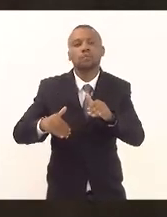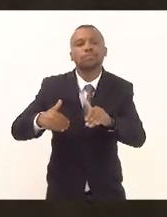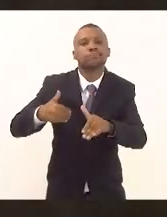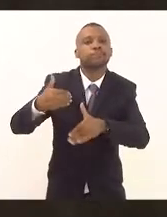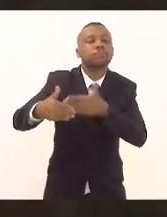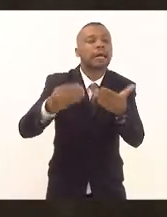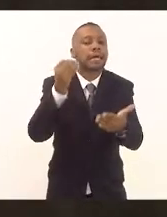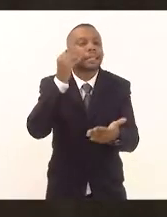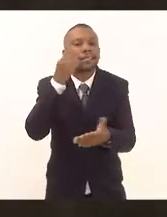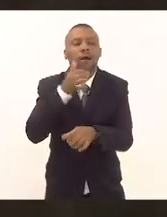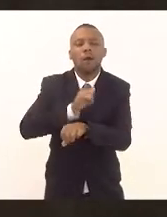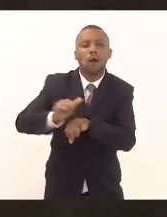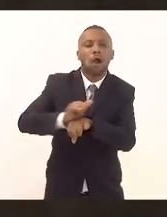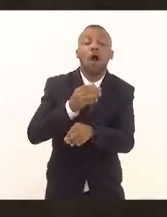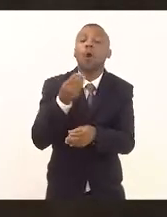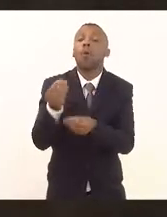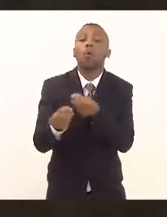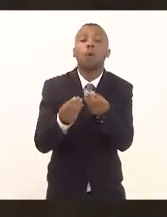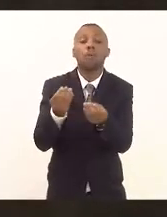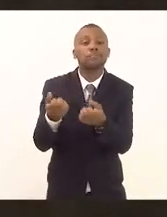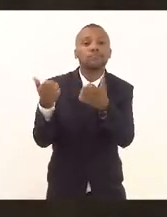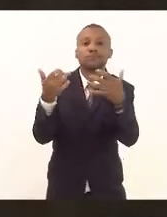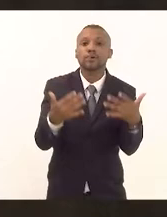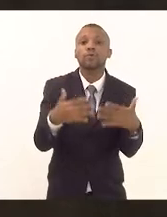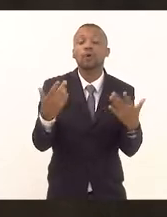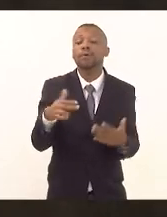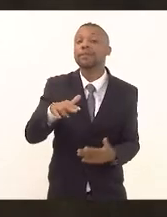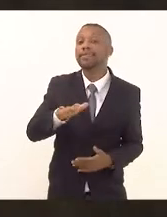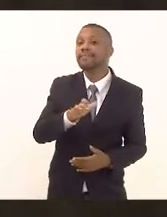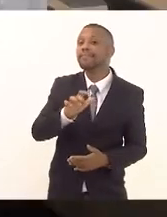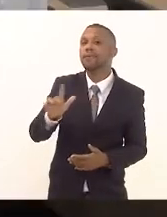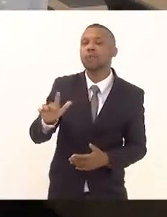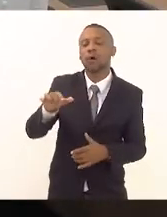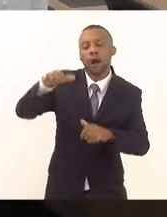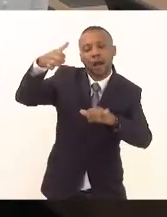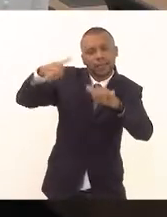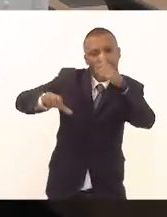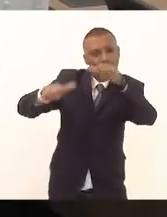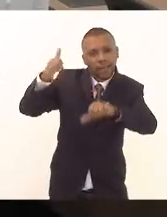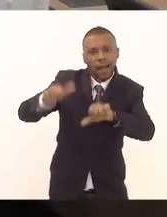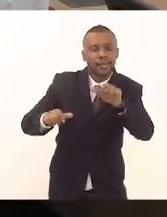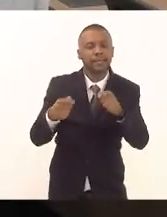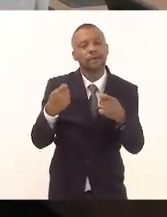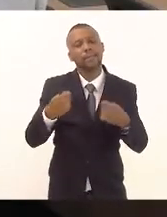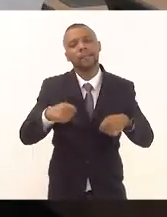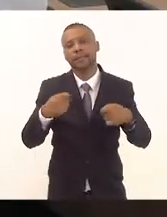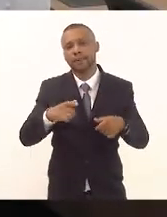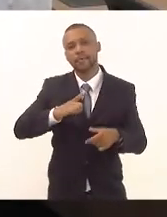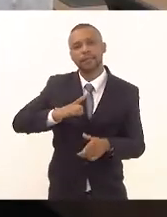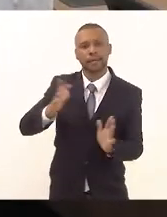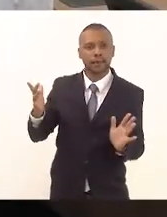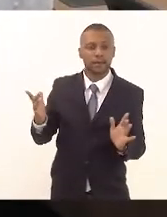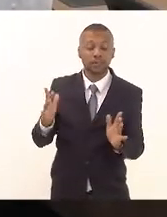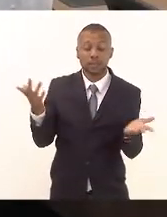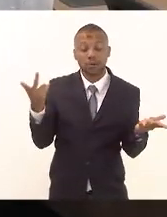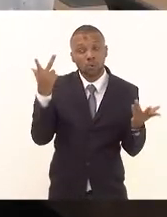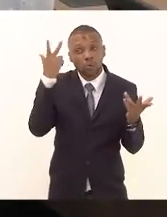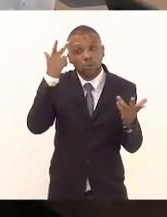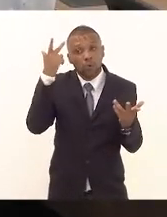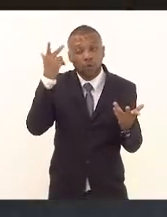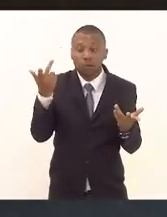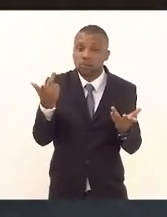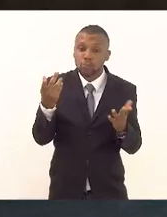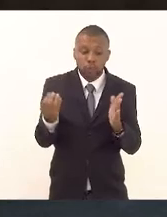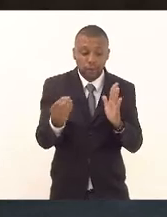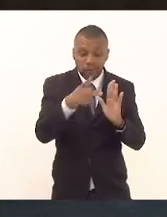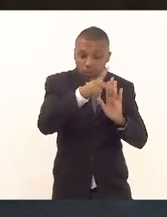estabelecer como deveria se dar essa, inclusive com qual nível de profundidade de análise deveria ser. Naturalmente, isso não tem que ser definido no